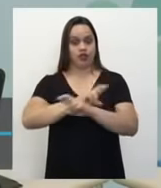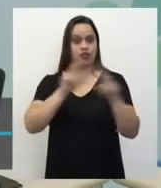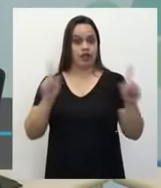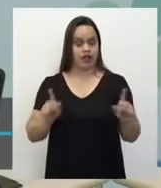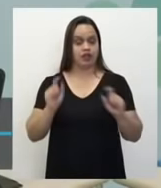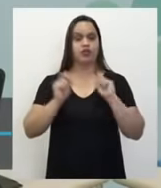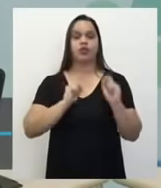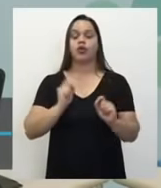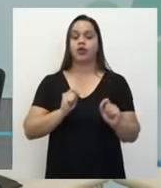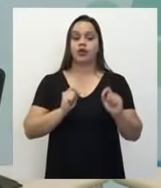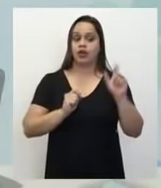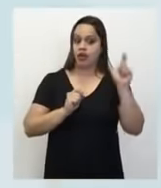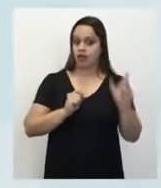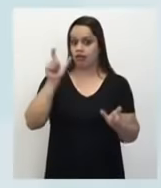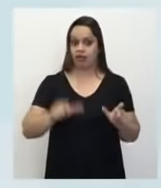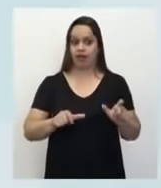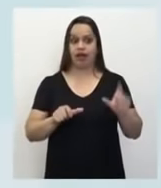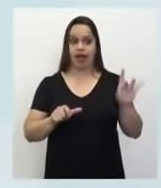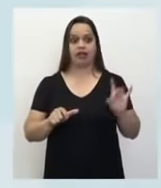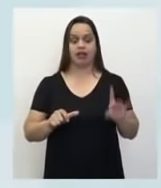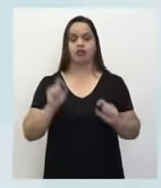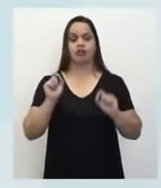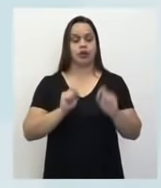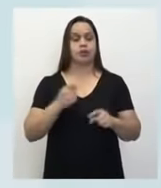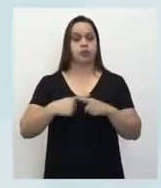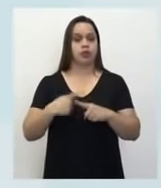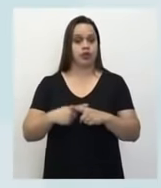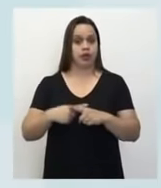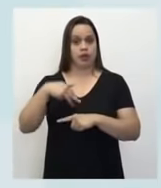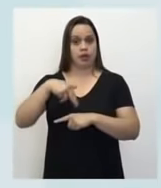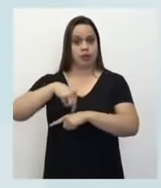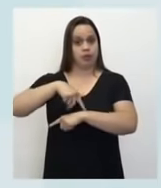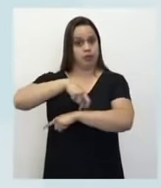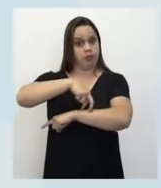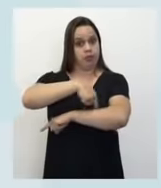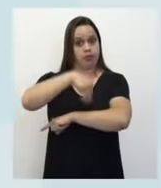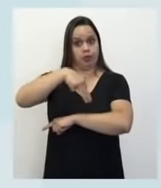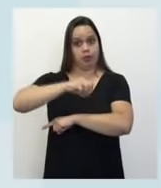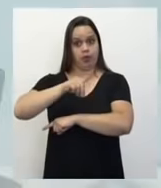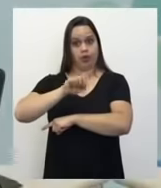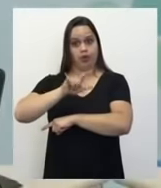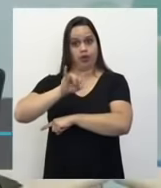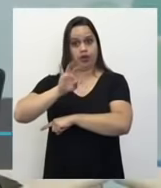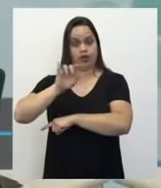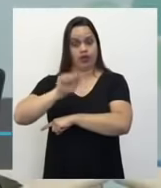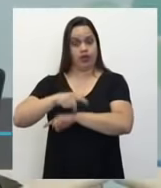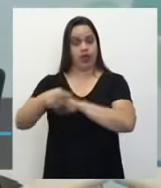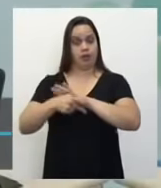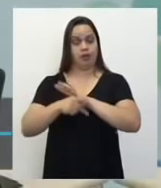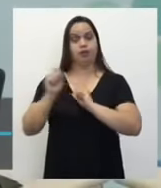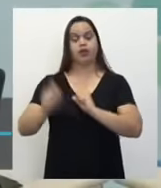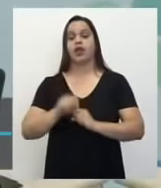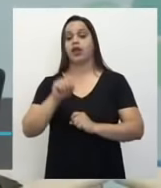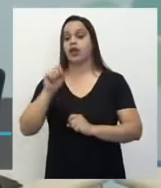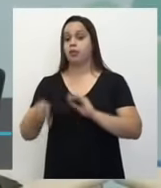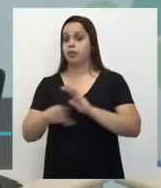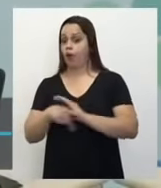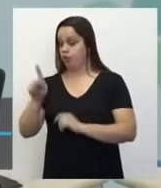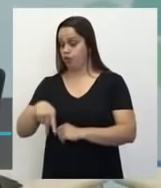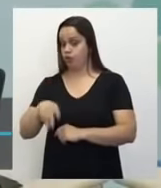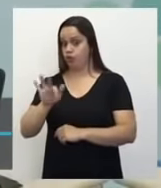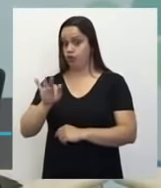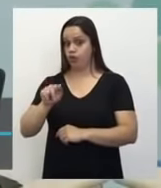e o figurinista, né? O modelista, na verdade, ele trabalha já a serviço do figurinista. O Figurinista, na verdade,